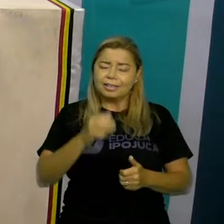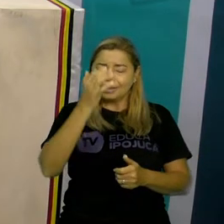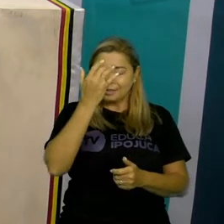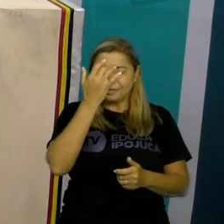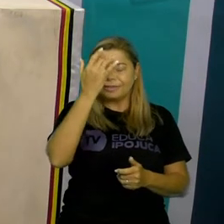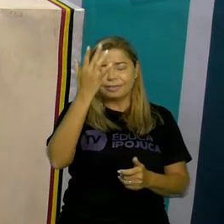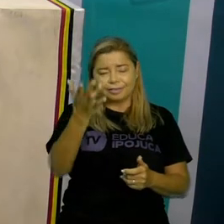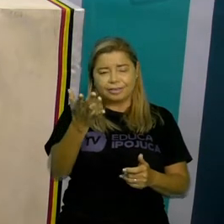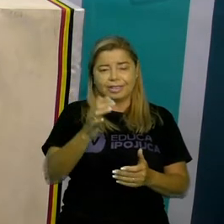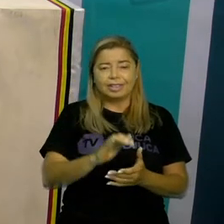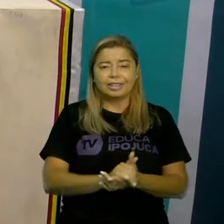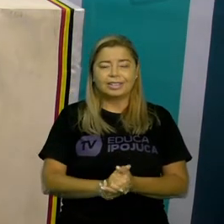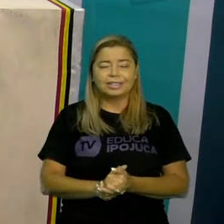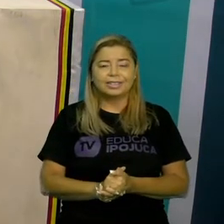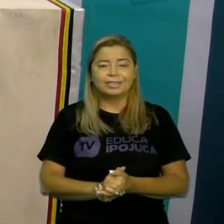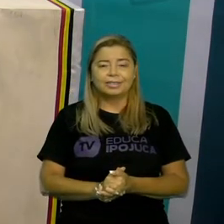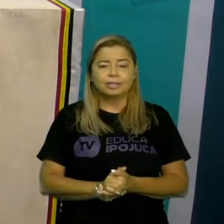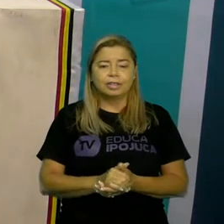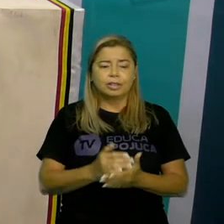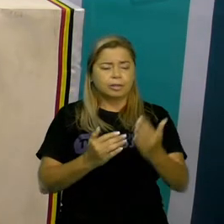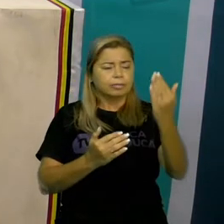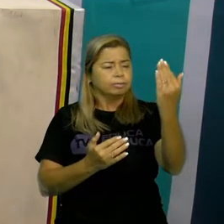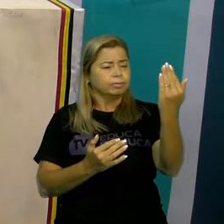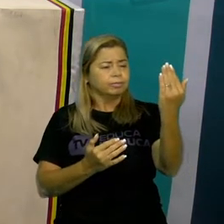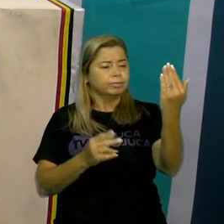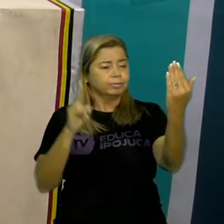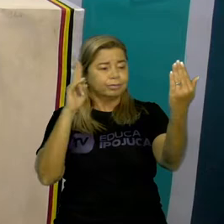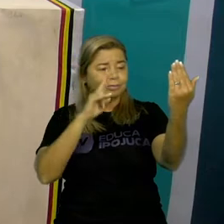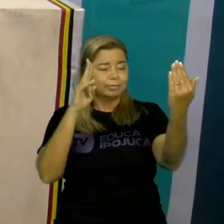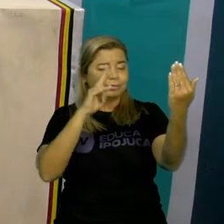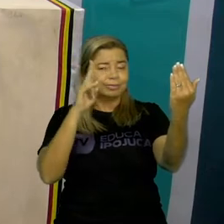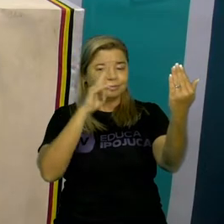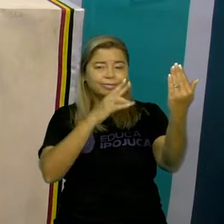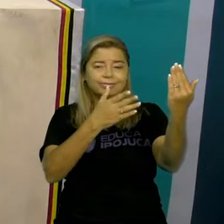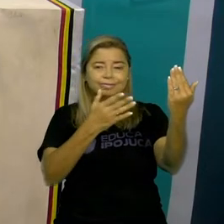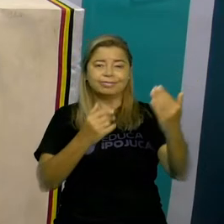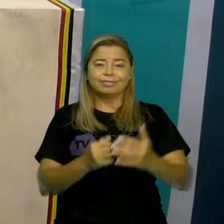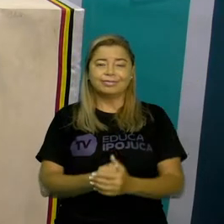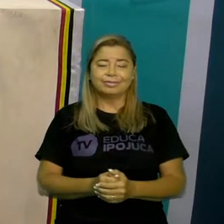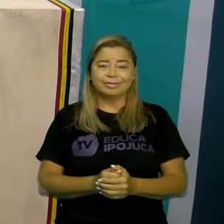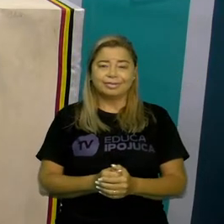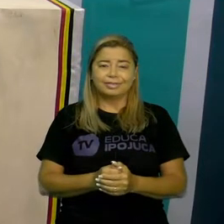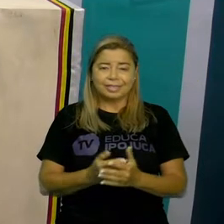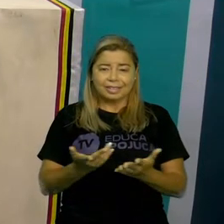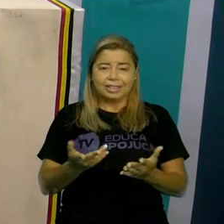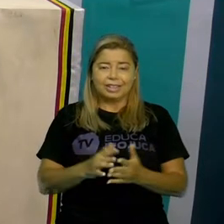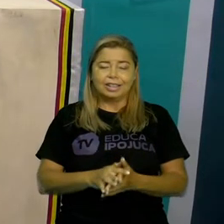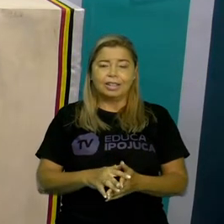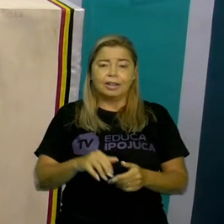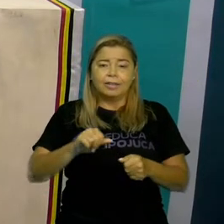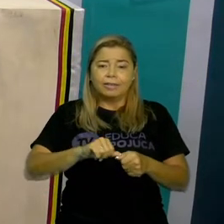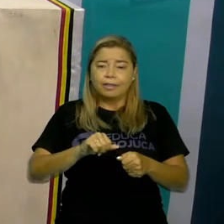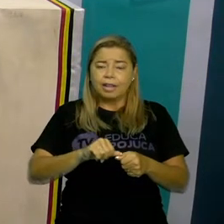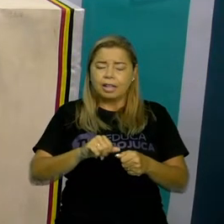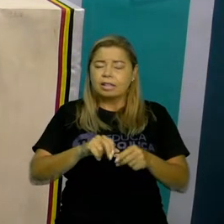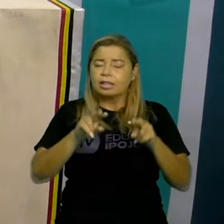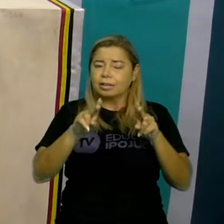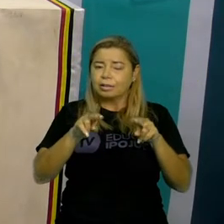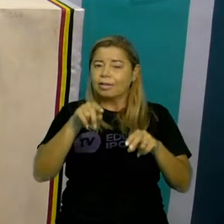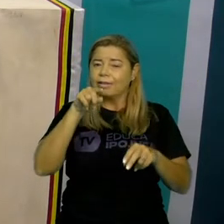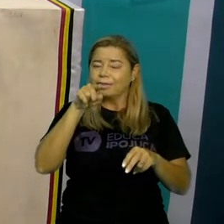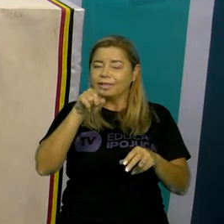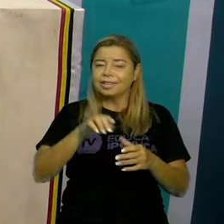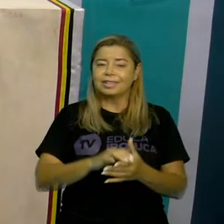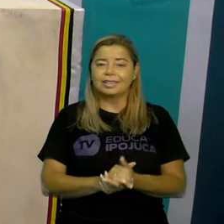o autorretrato de vocês, se olhem direitinho e tentem fazer o mais parecido possível, tá certo?